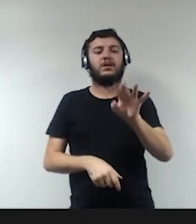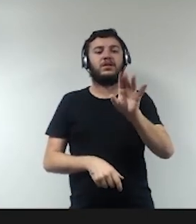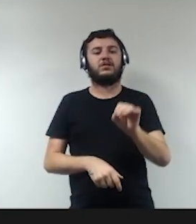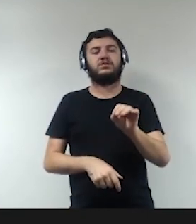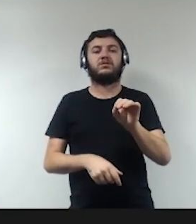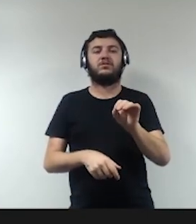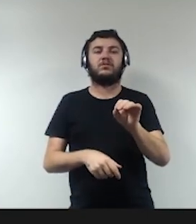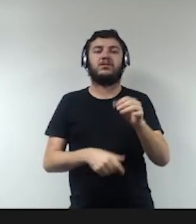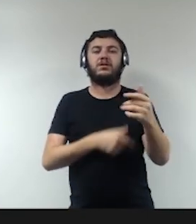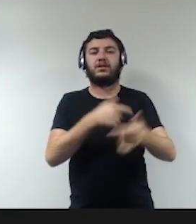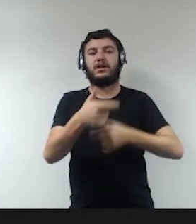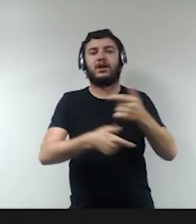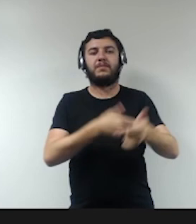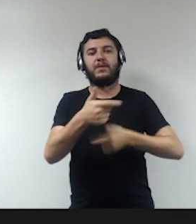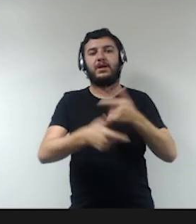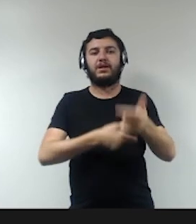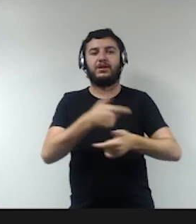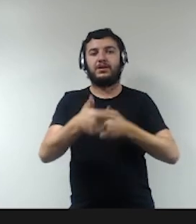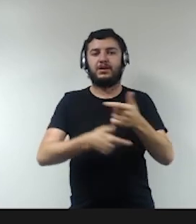né?